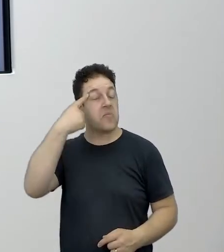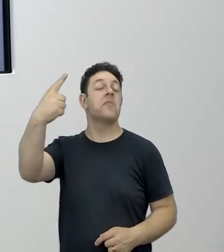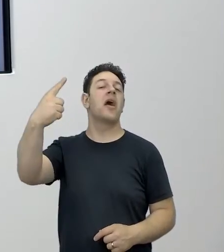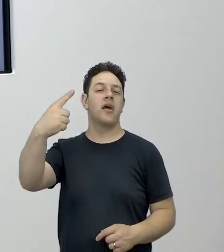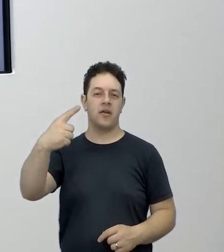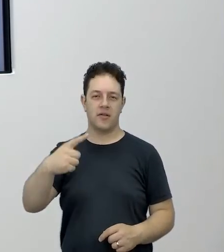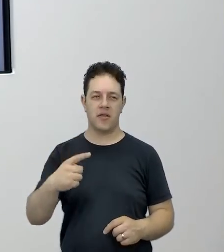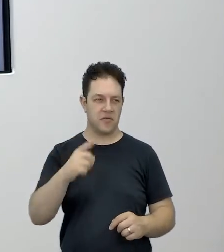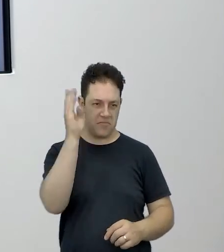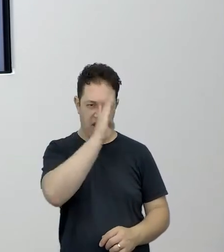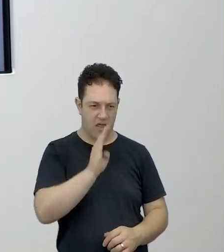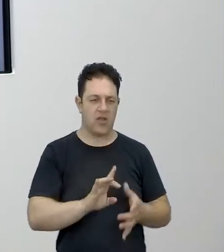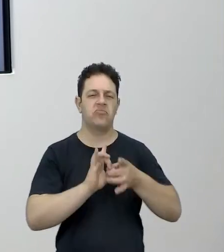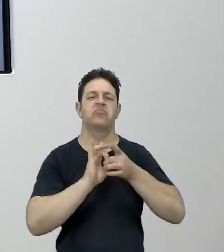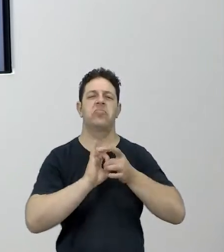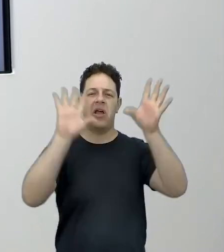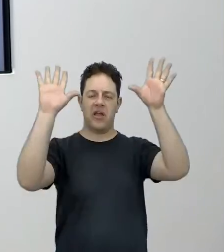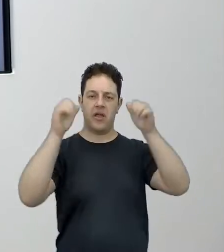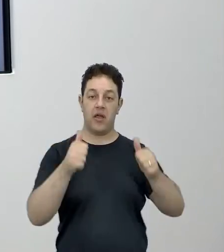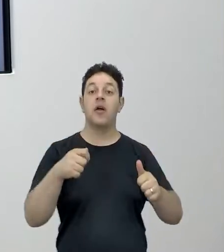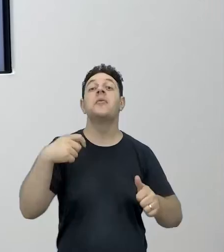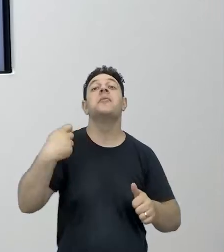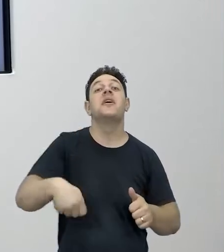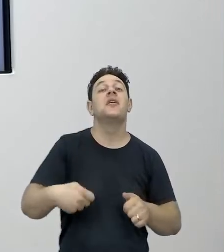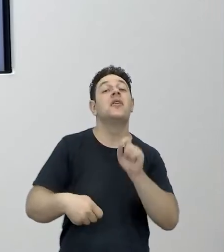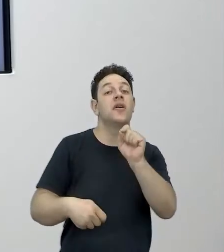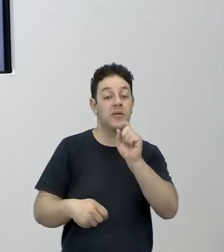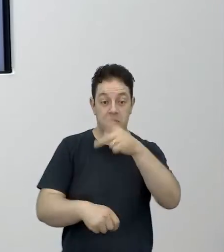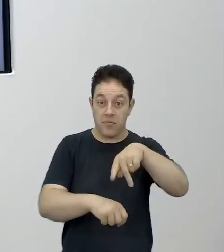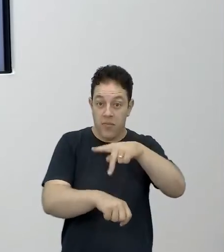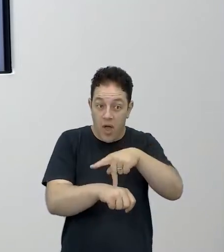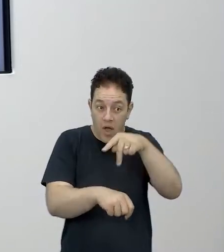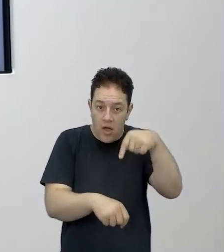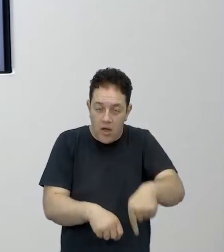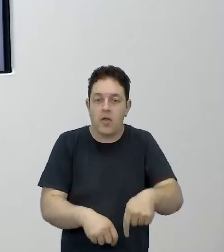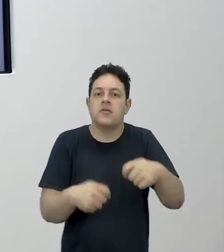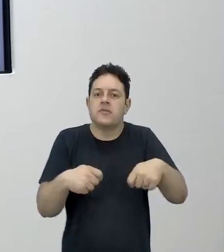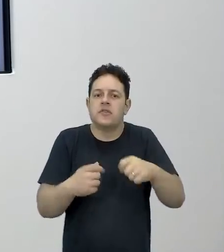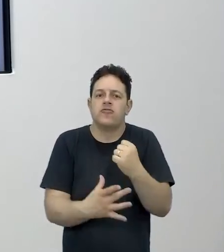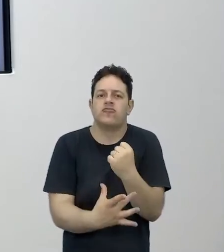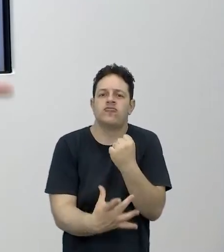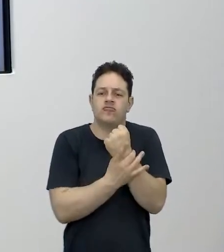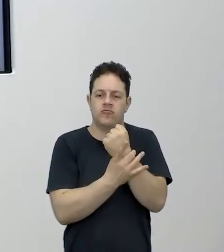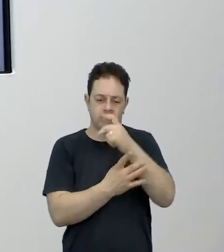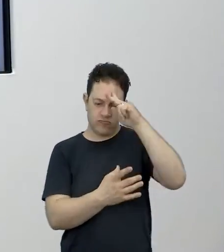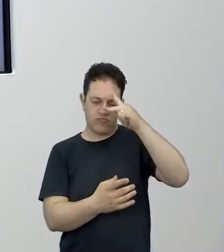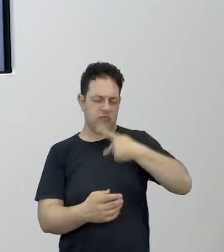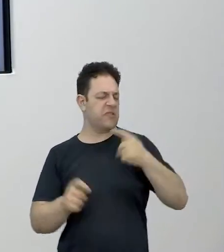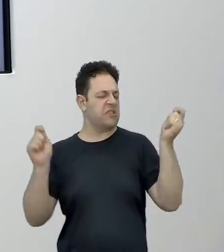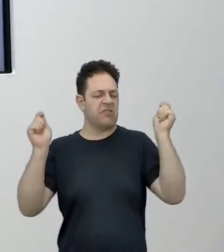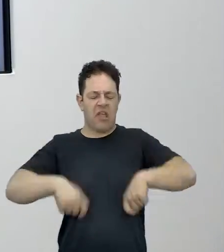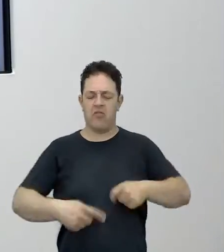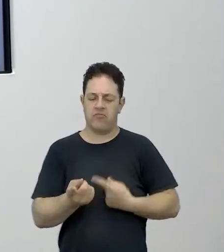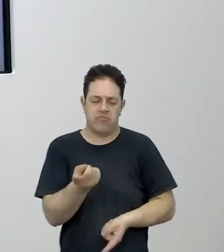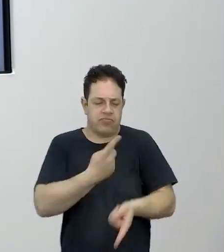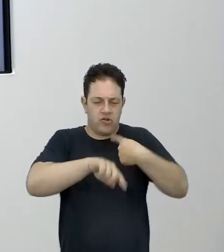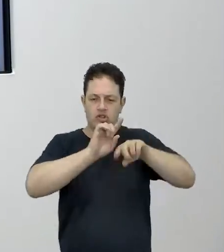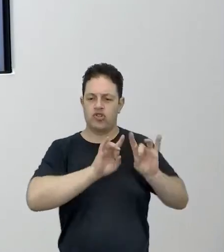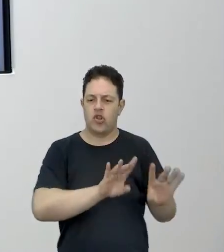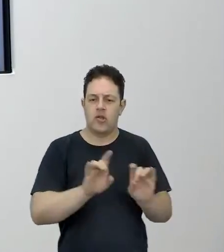brasileira dependia do país garantir em si mesmo ser autossuficiente